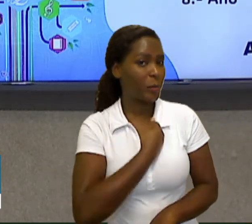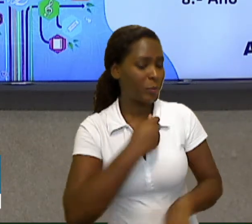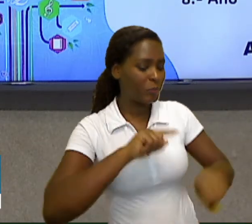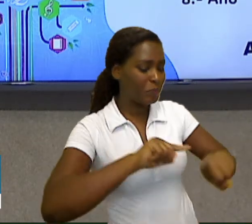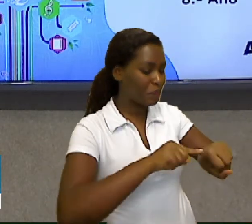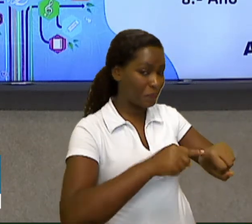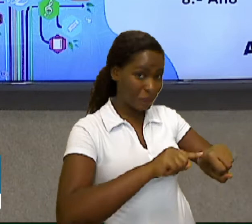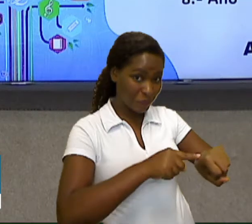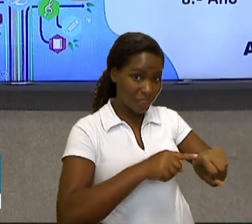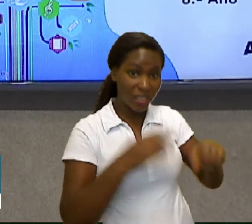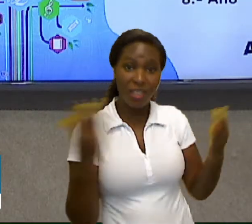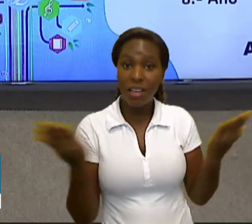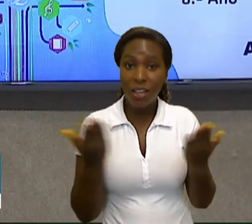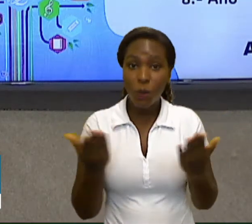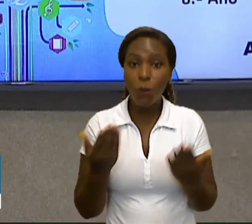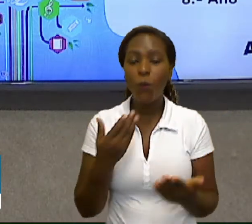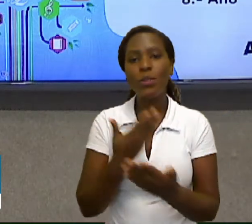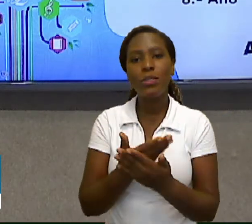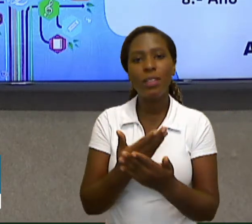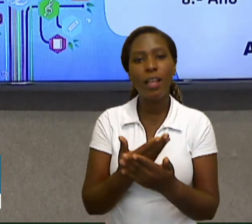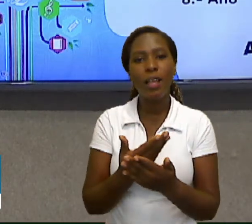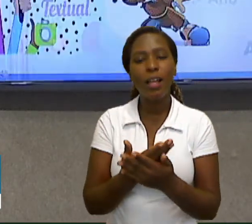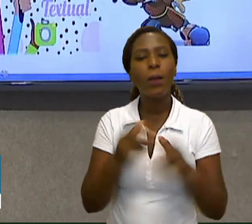gênero reportagem.